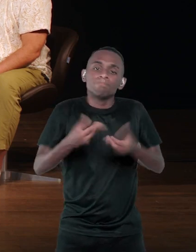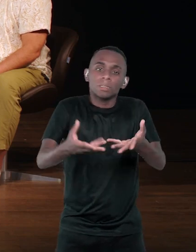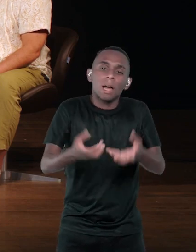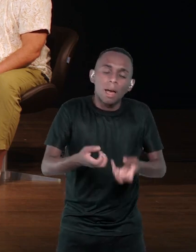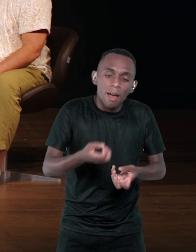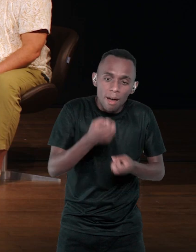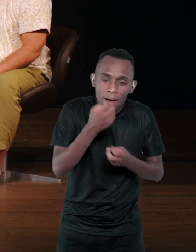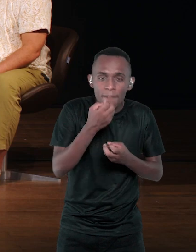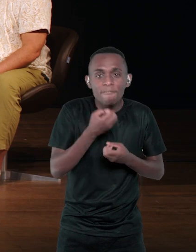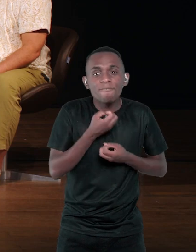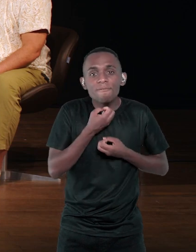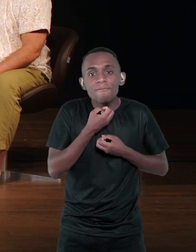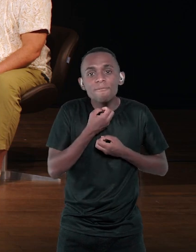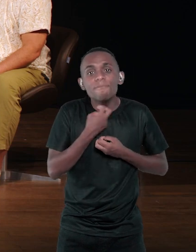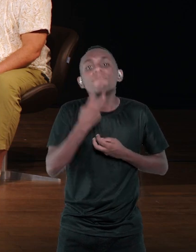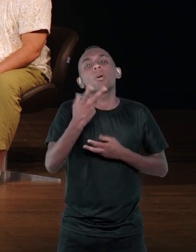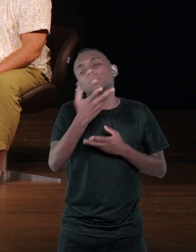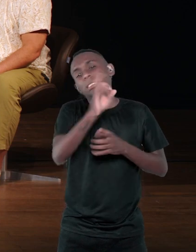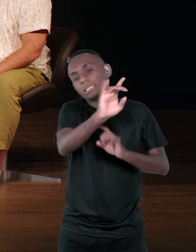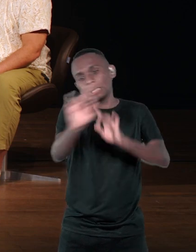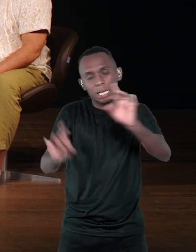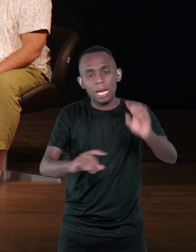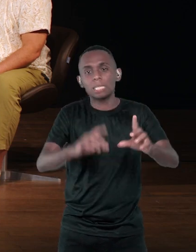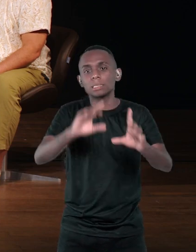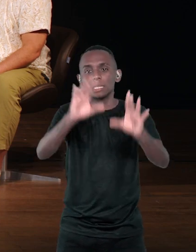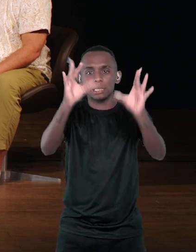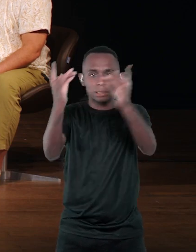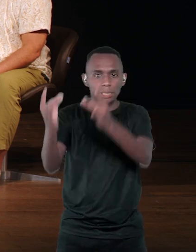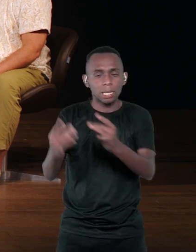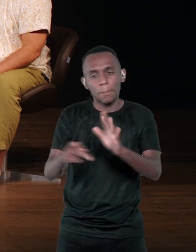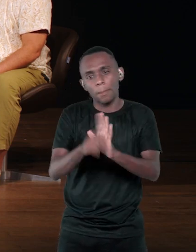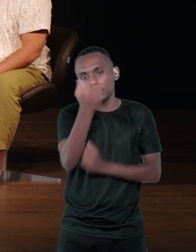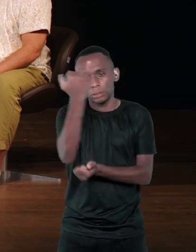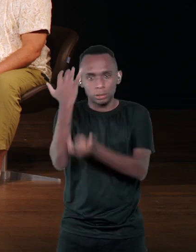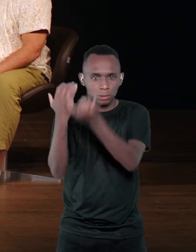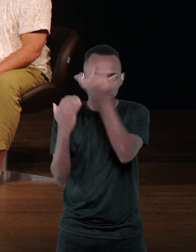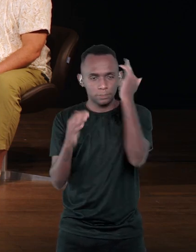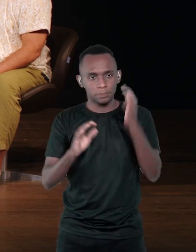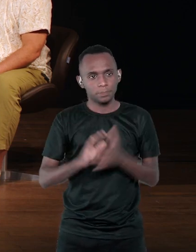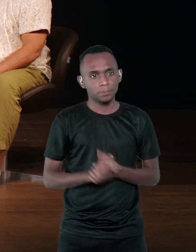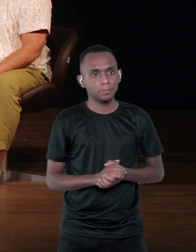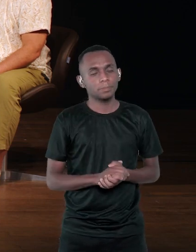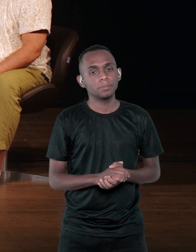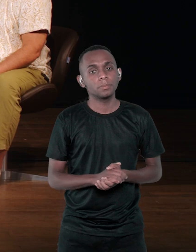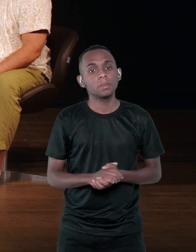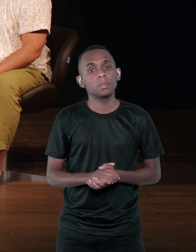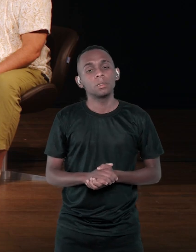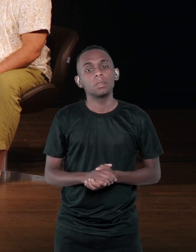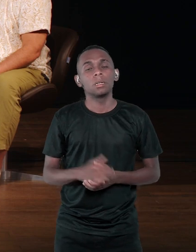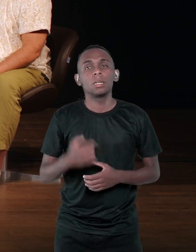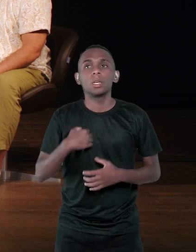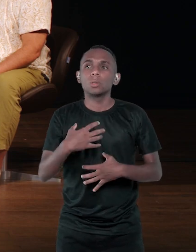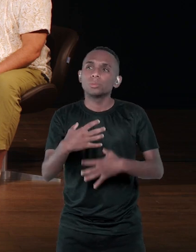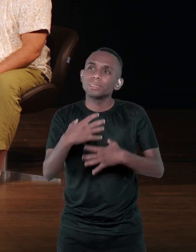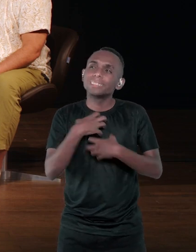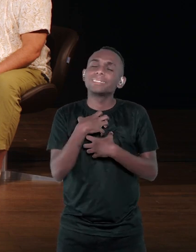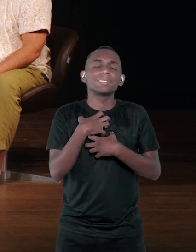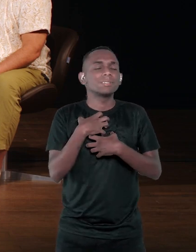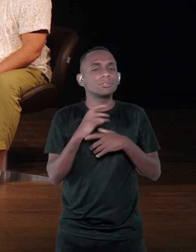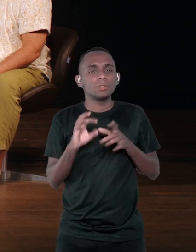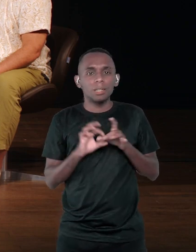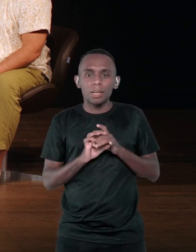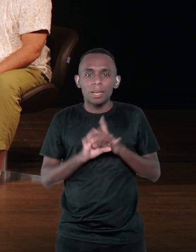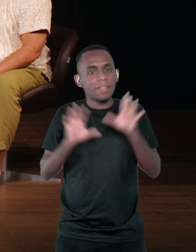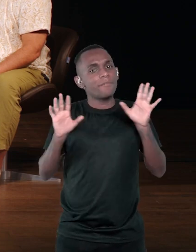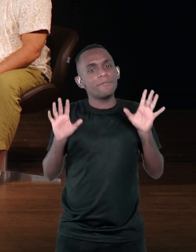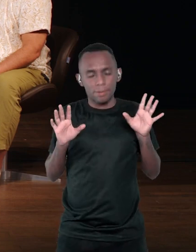próxima coleção de livros, cujos direitos eu doei todo para o programa. E por isso que eu fico me sentindo livre para